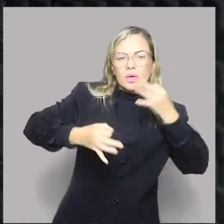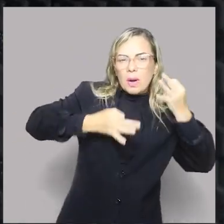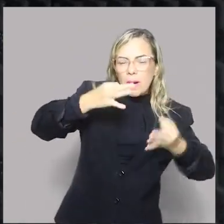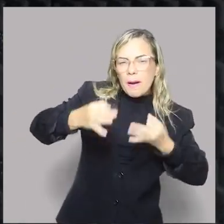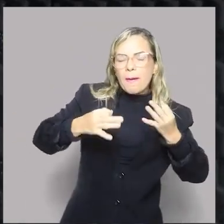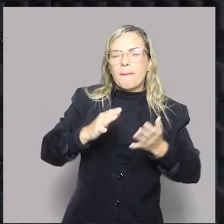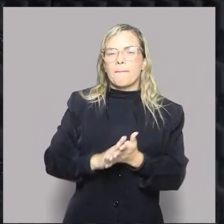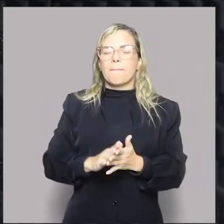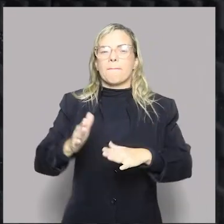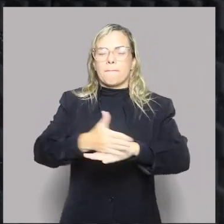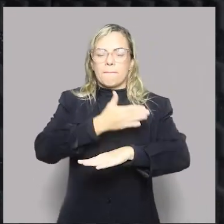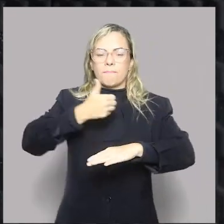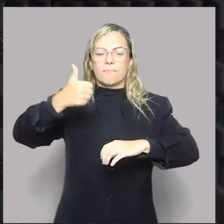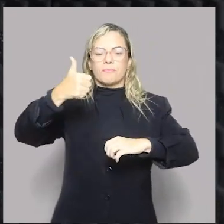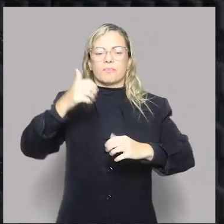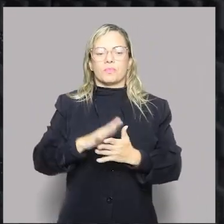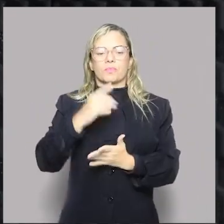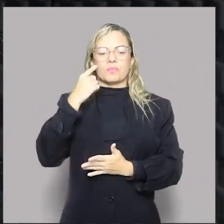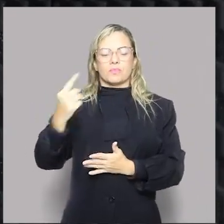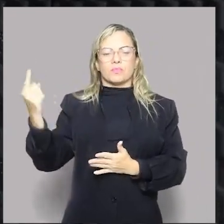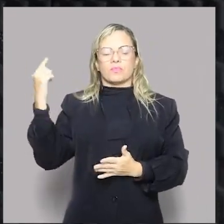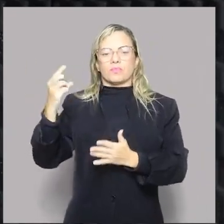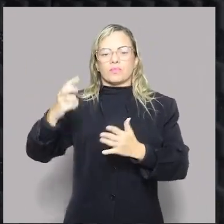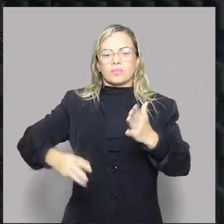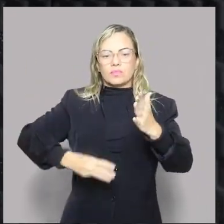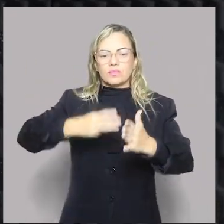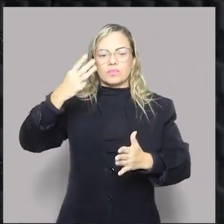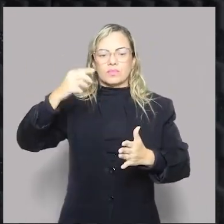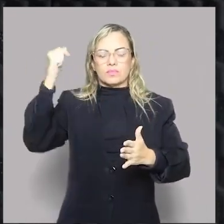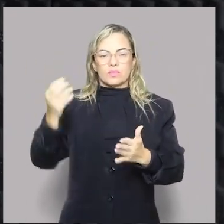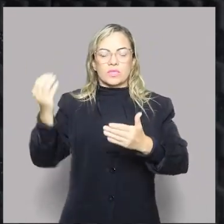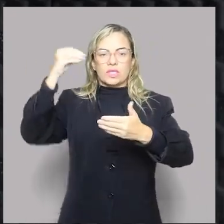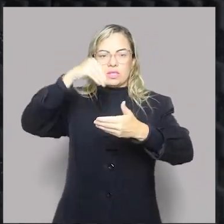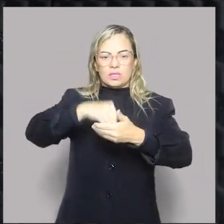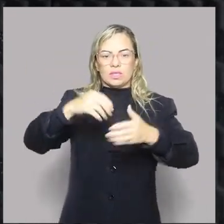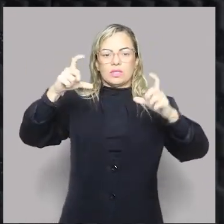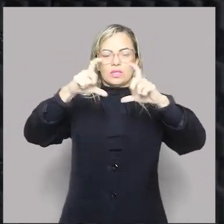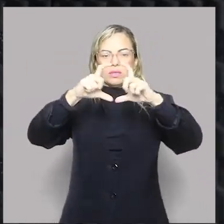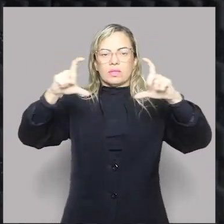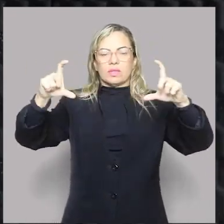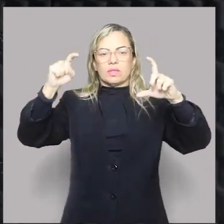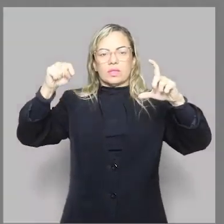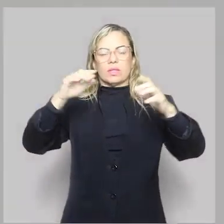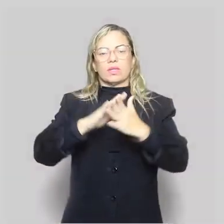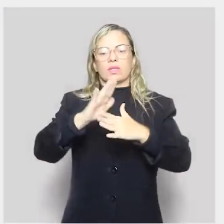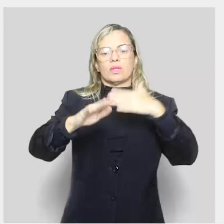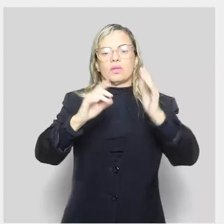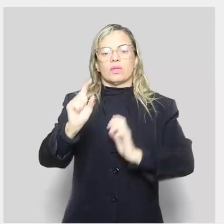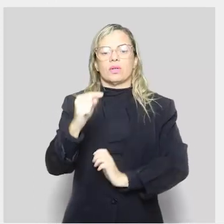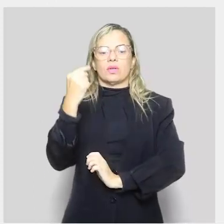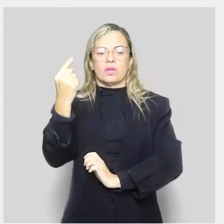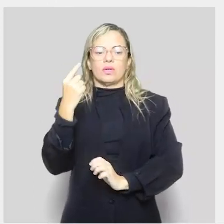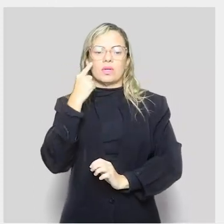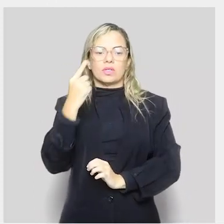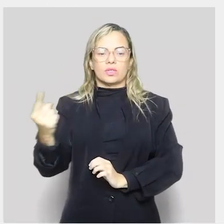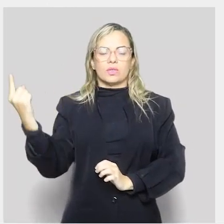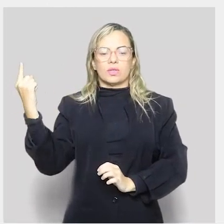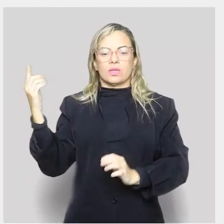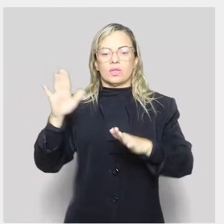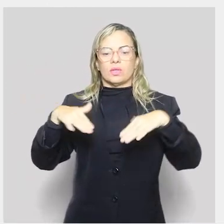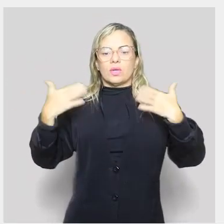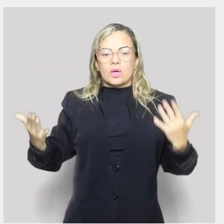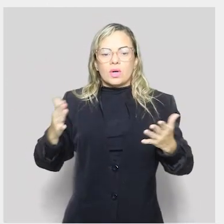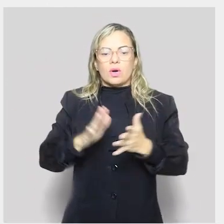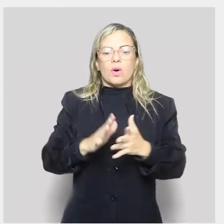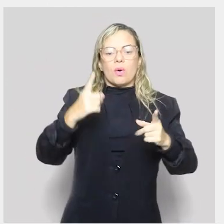sua abordagem. Essa referência que você vai colocar, ela é apenas um acessório, ela é apenas para endossar aquilo que